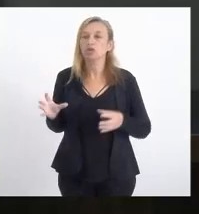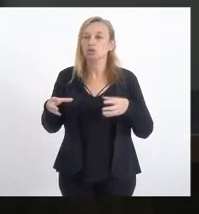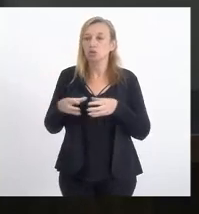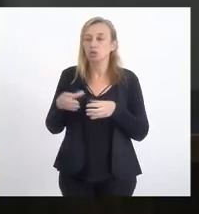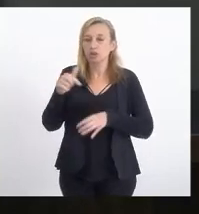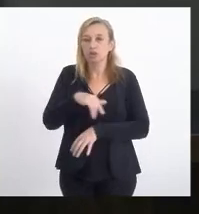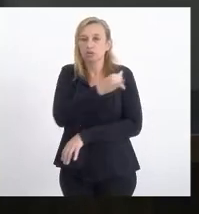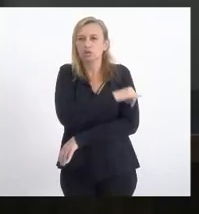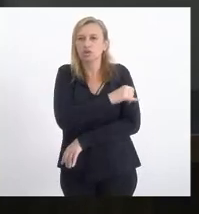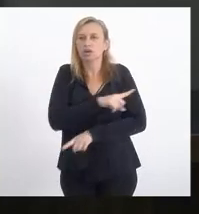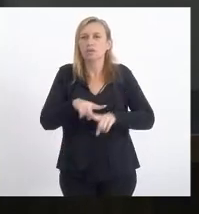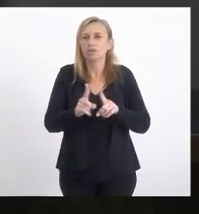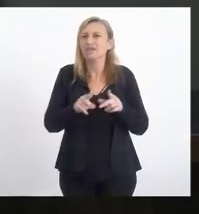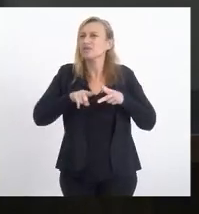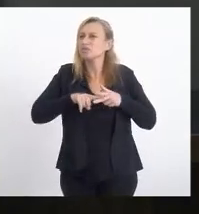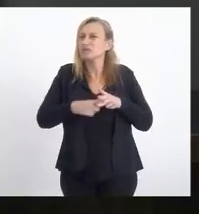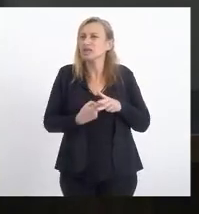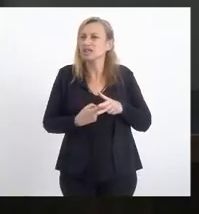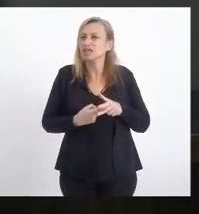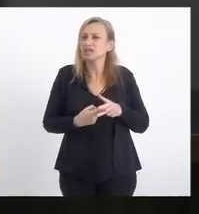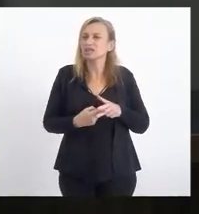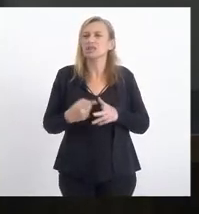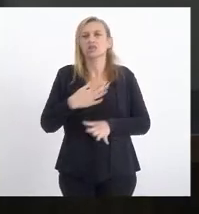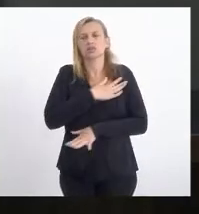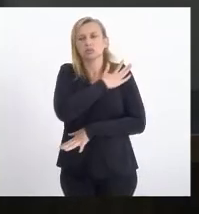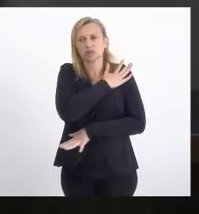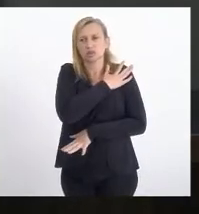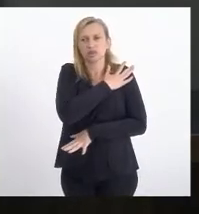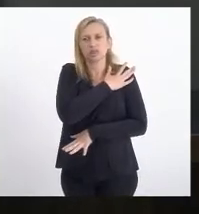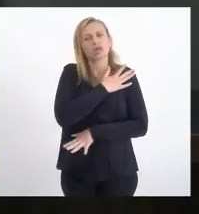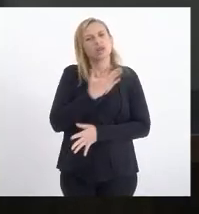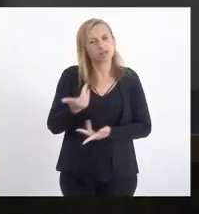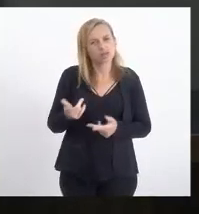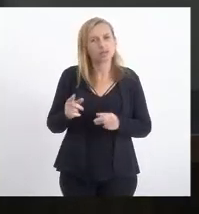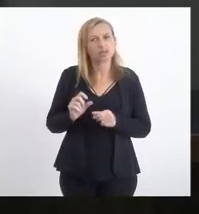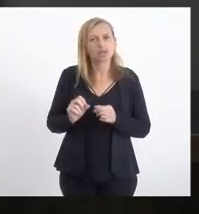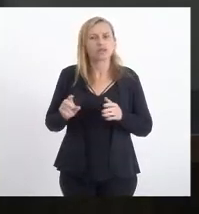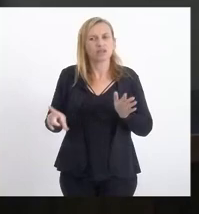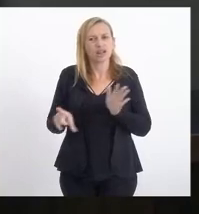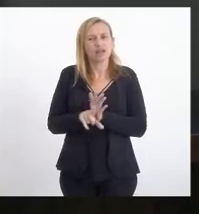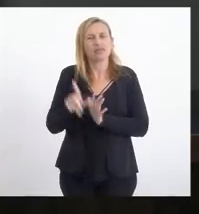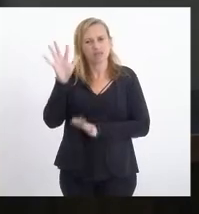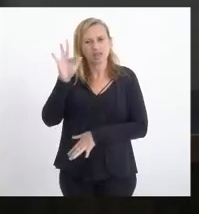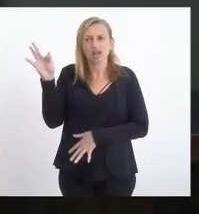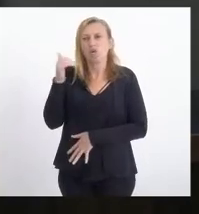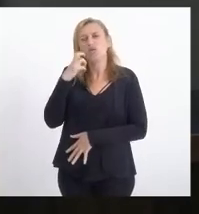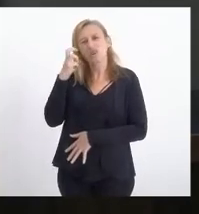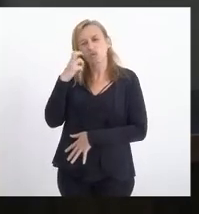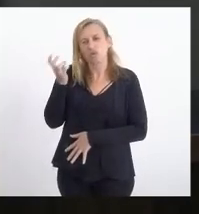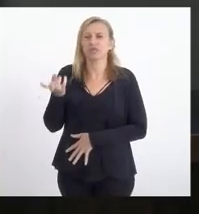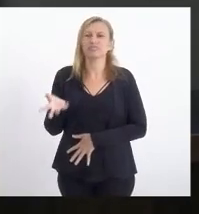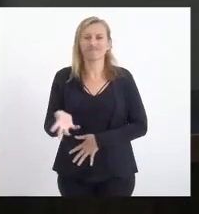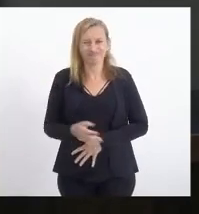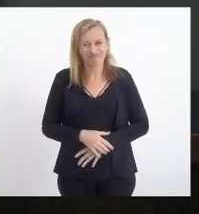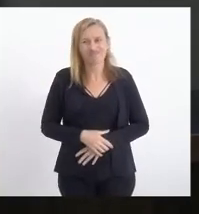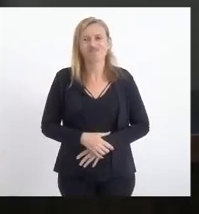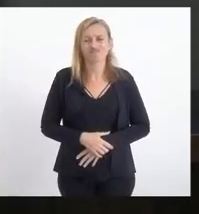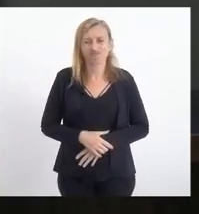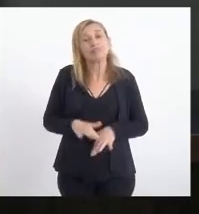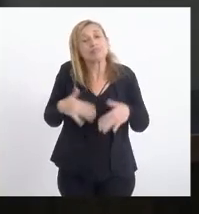do Rio de Janeiro mas as alterações que os militares foram sujeitas na Legislação Federal uma vergonha tão